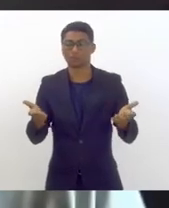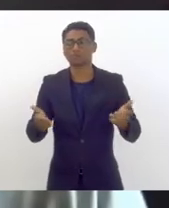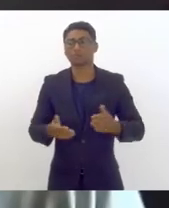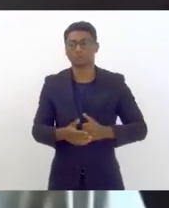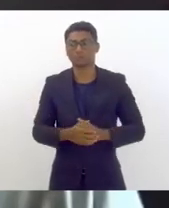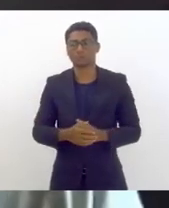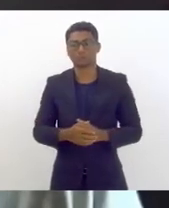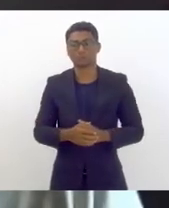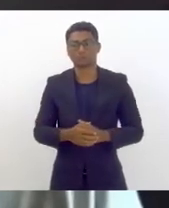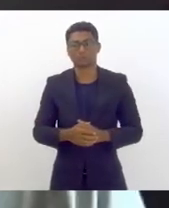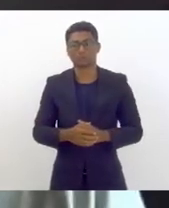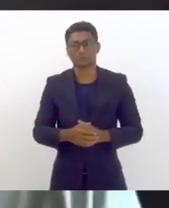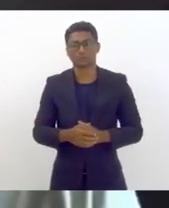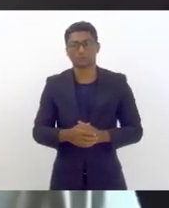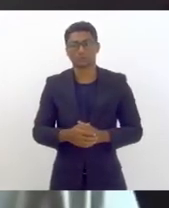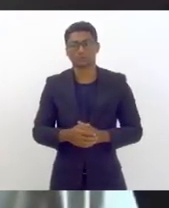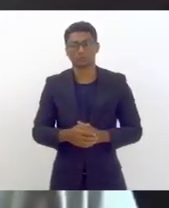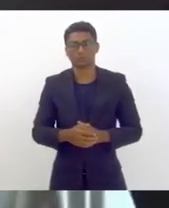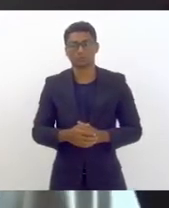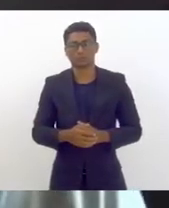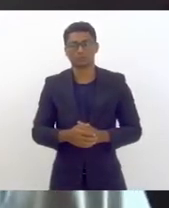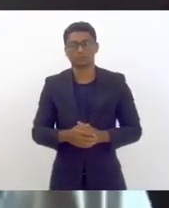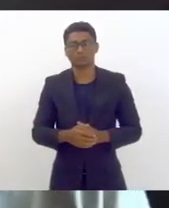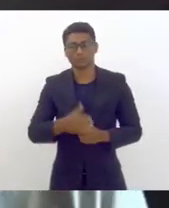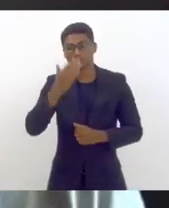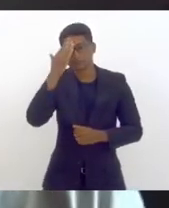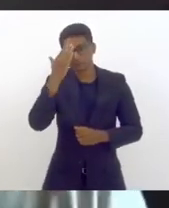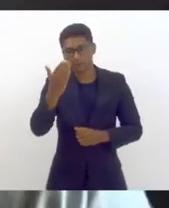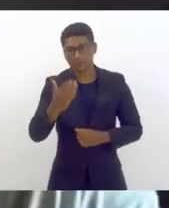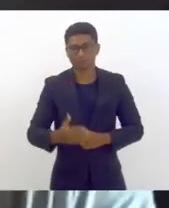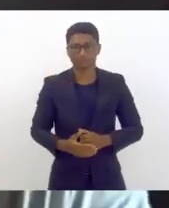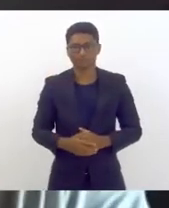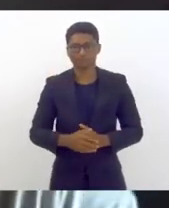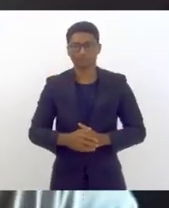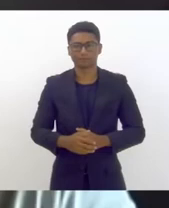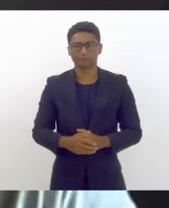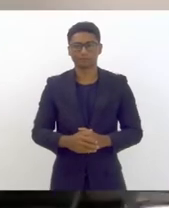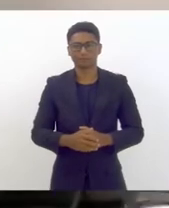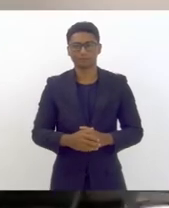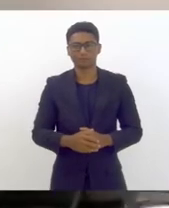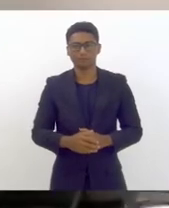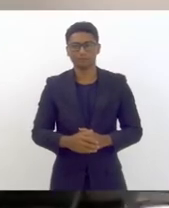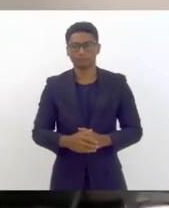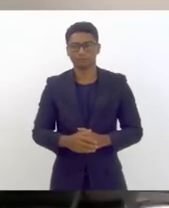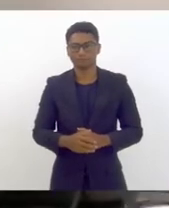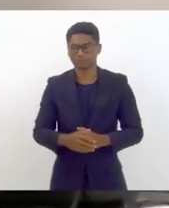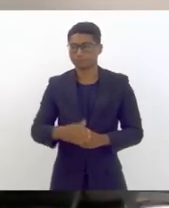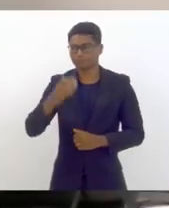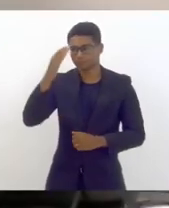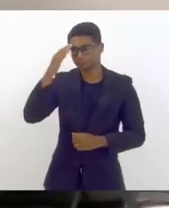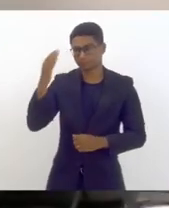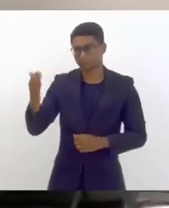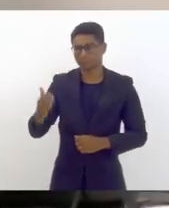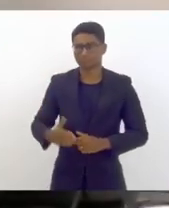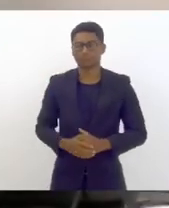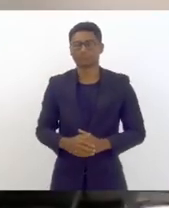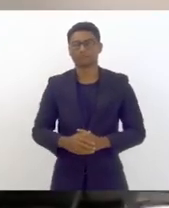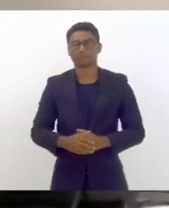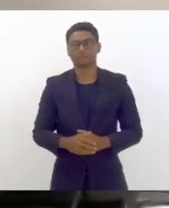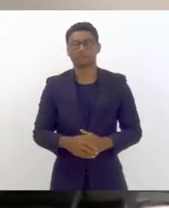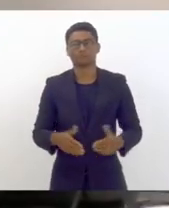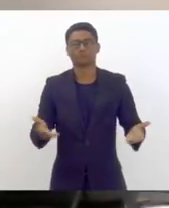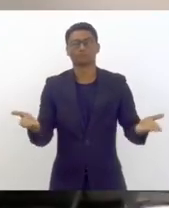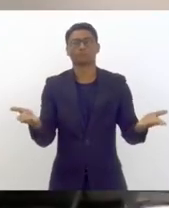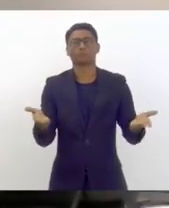não devem ser divergentes. Muito obrigado pela palavra. Obrigado, eu que agradeço. Passo